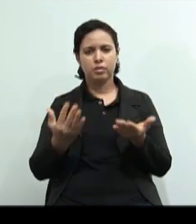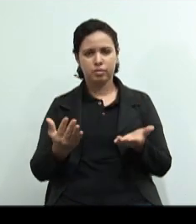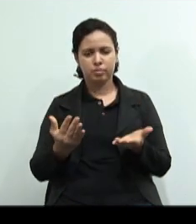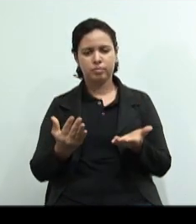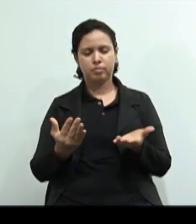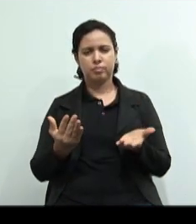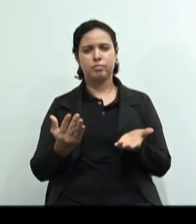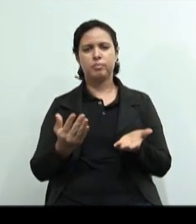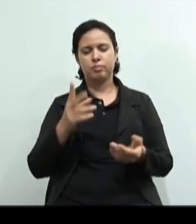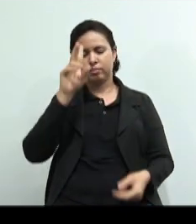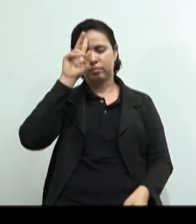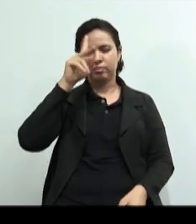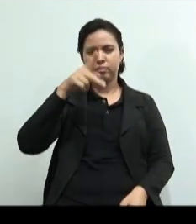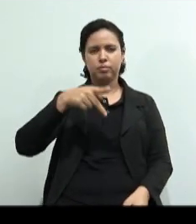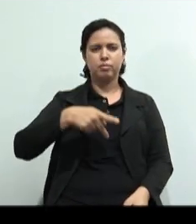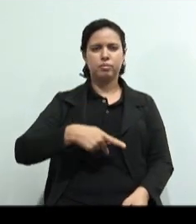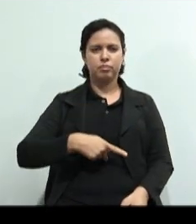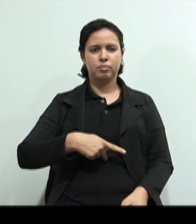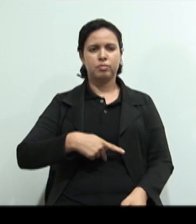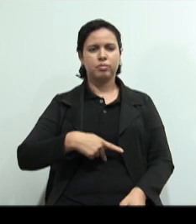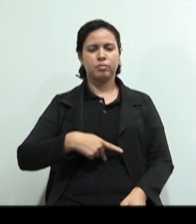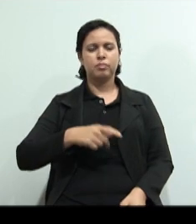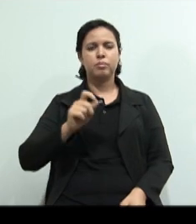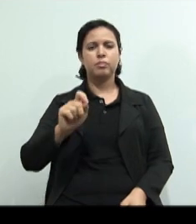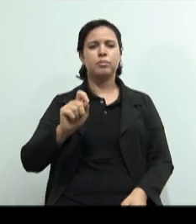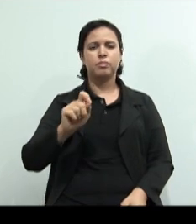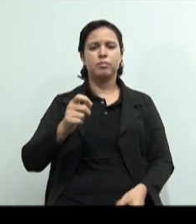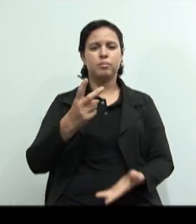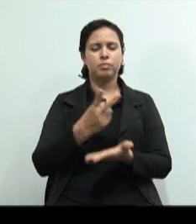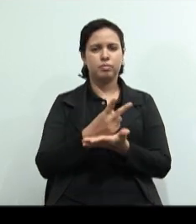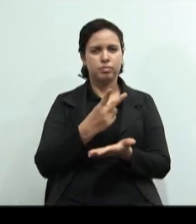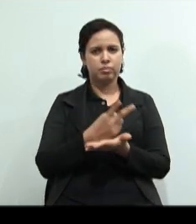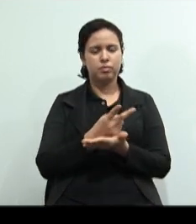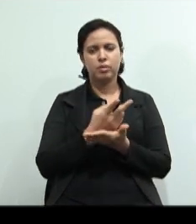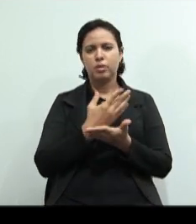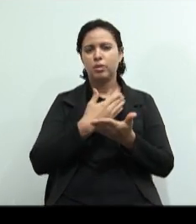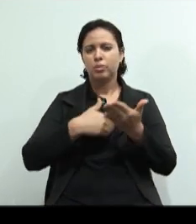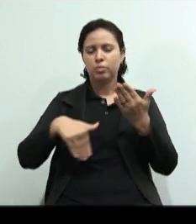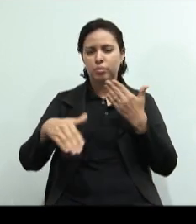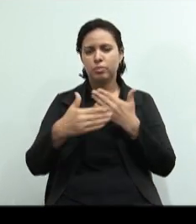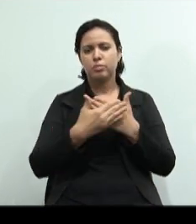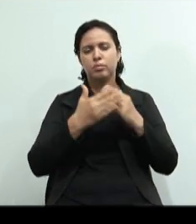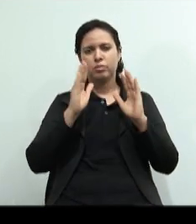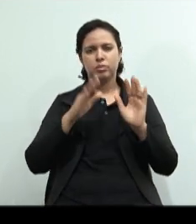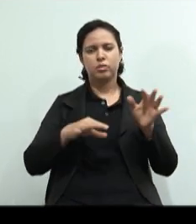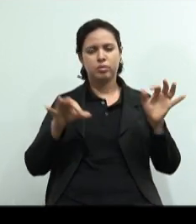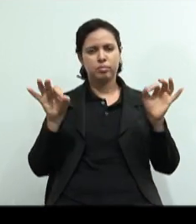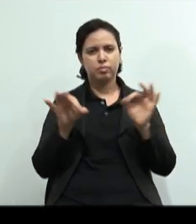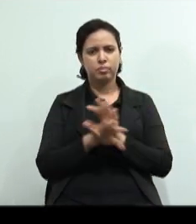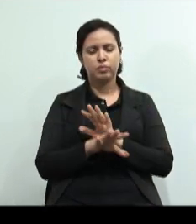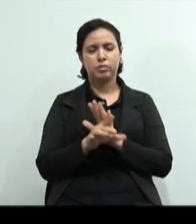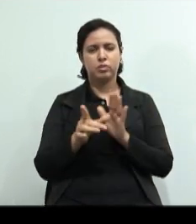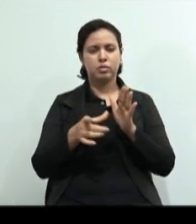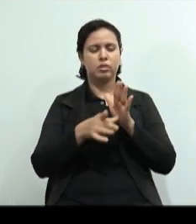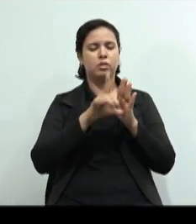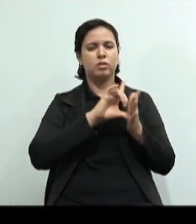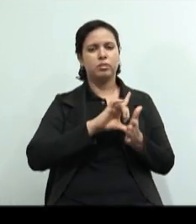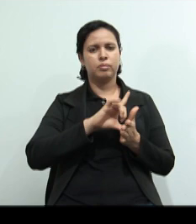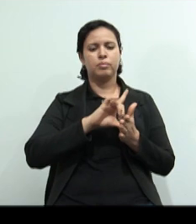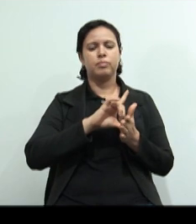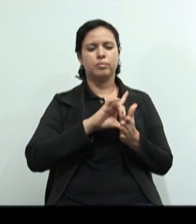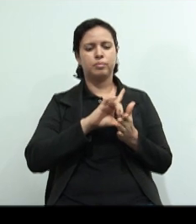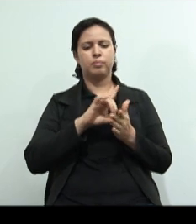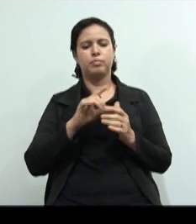autodisciplina está em manter aquilo tudo que a gente já combinou antes, previamente,